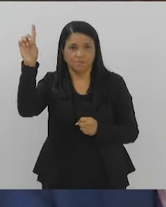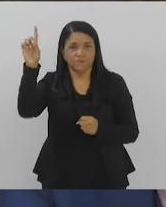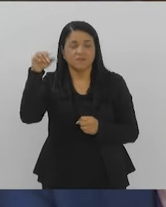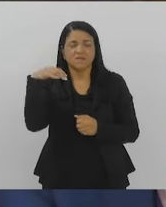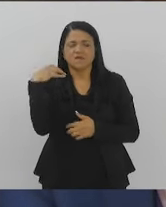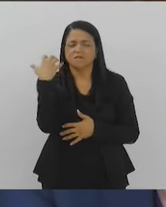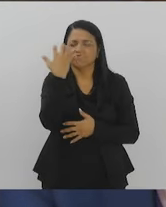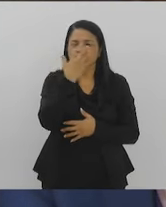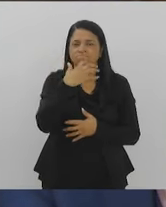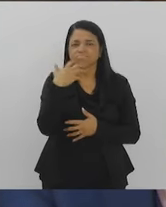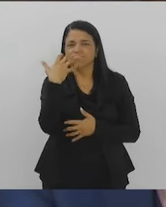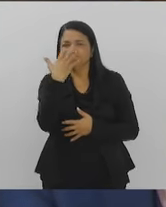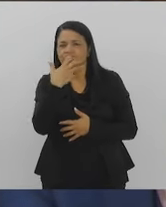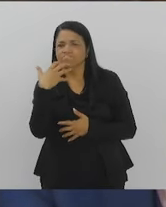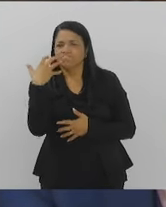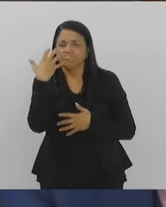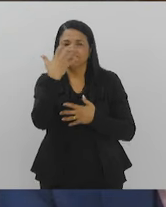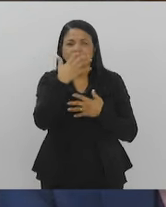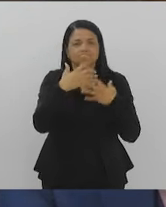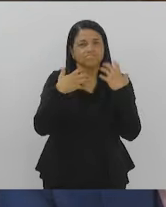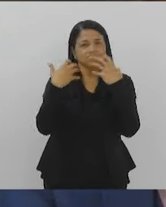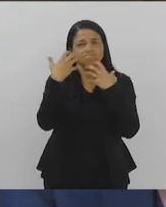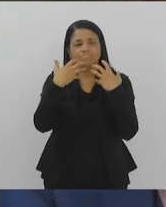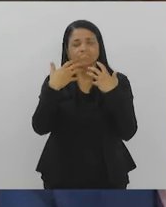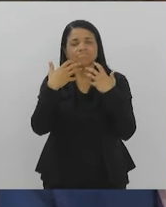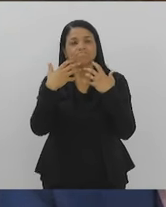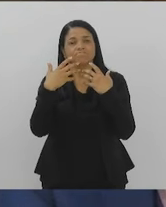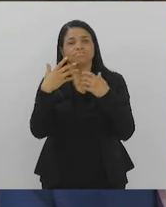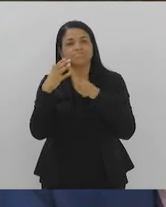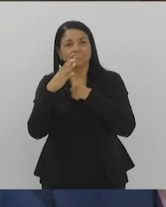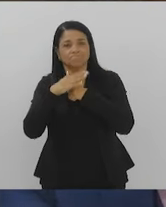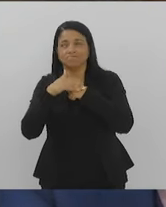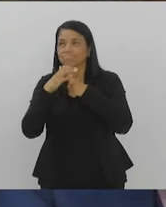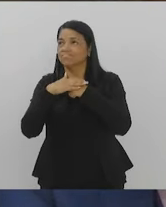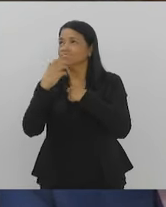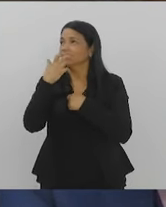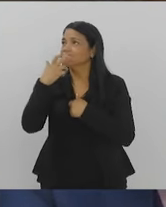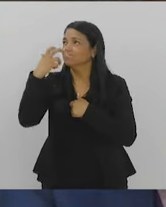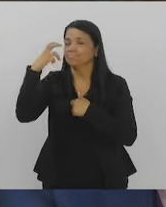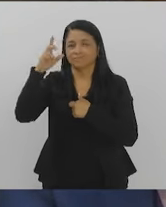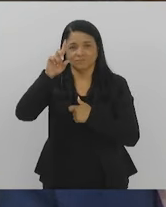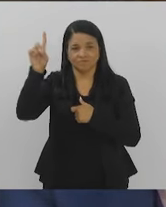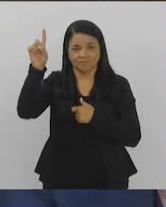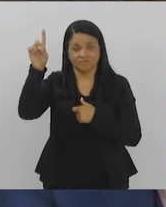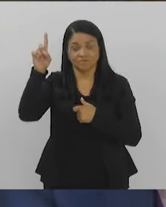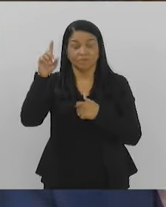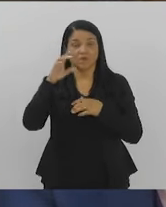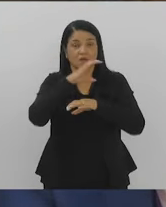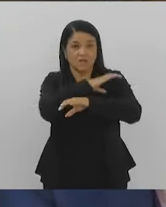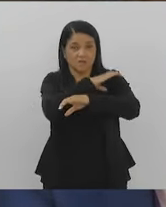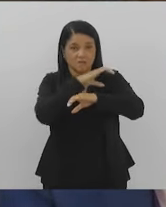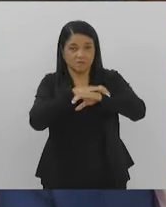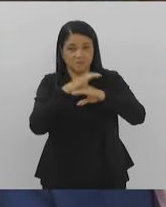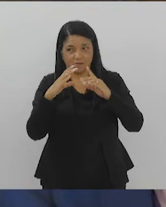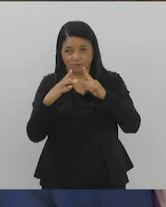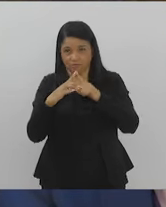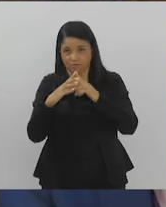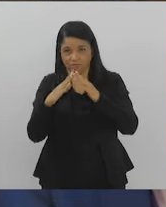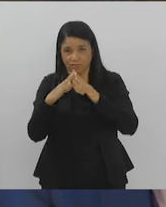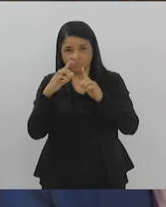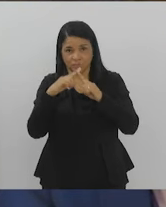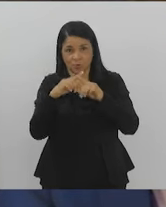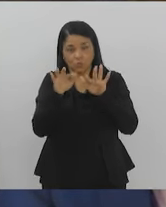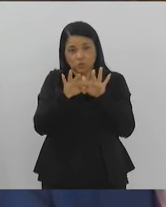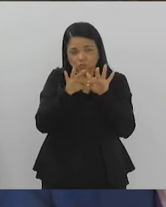cantos, exultando o Consolador. Na Assembleia de Deus tu estejas, humilde